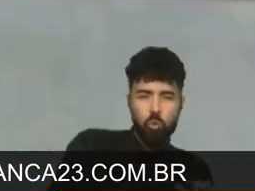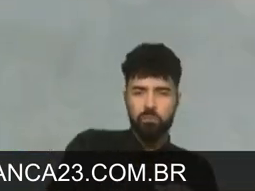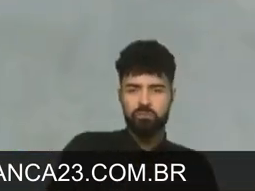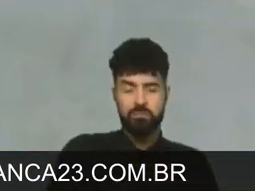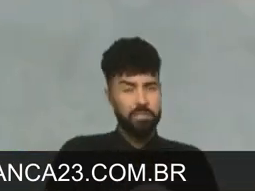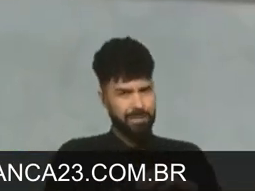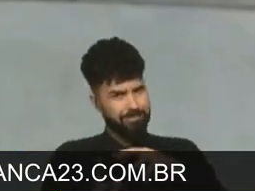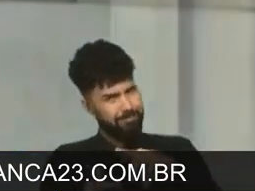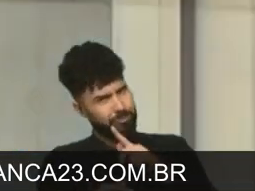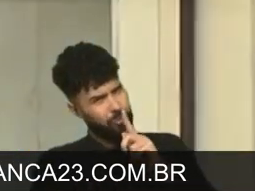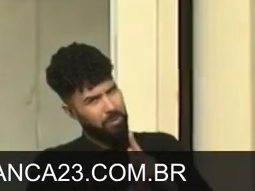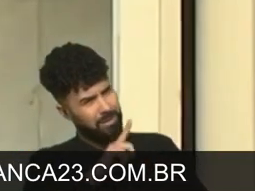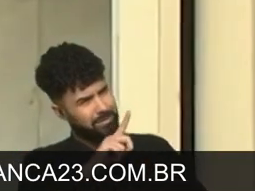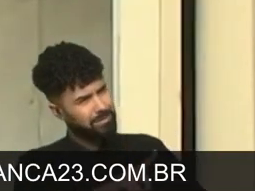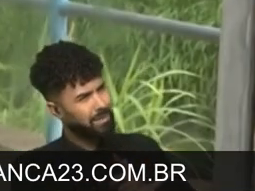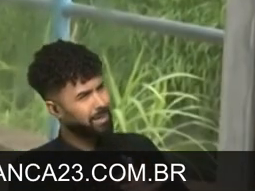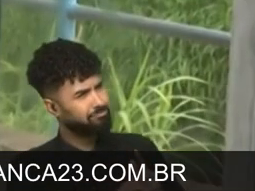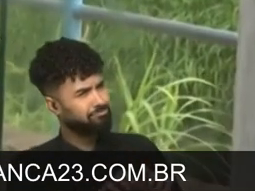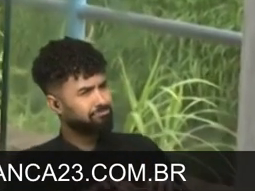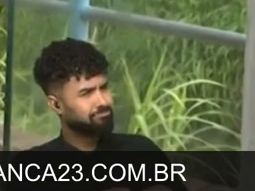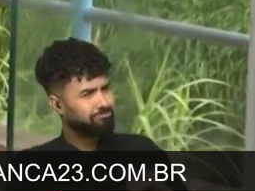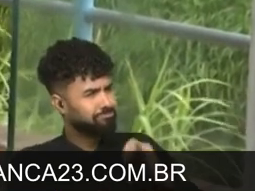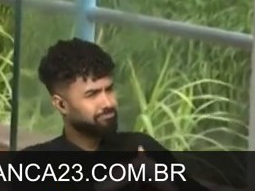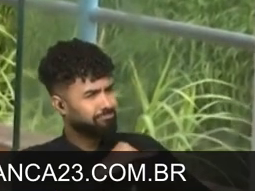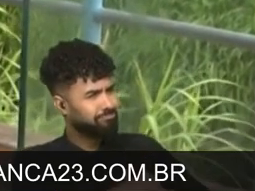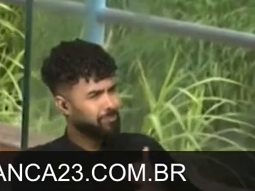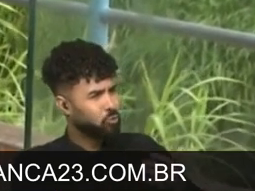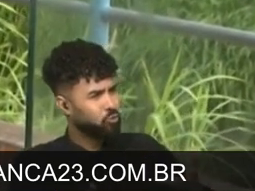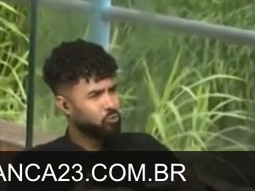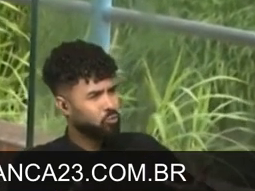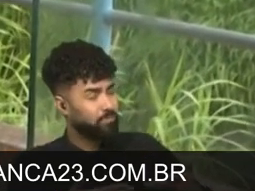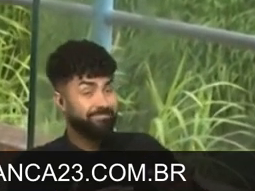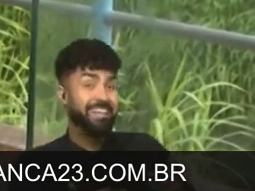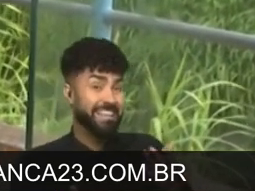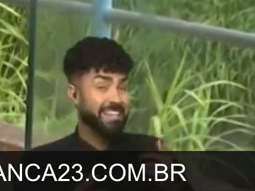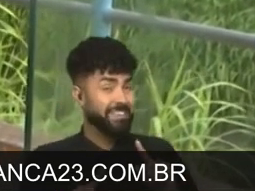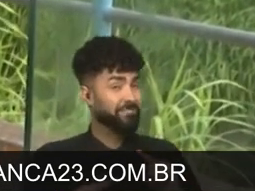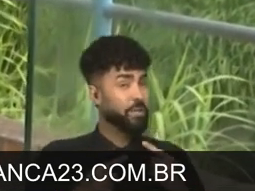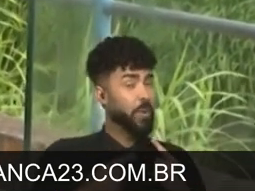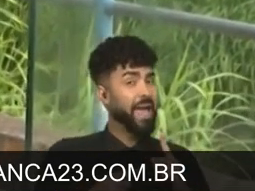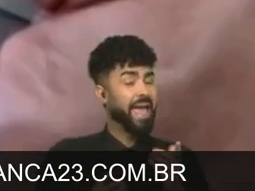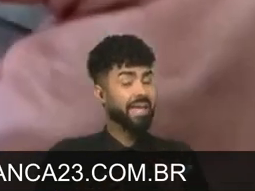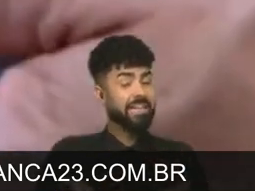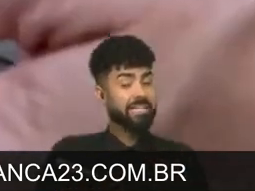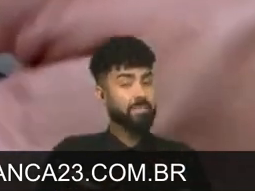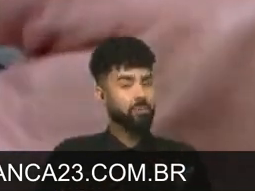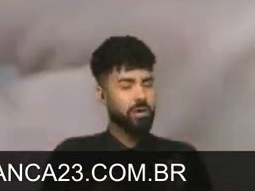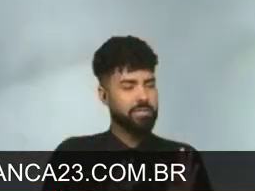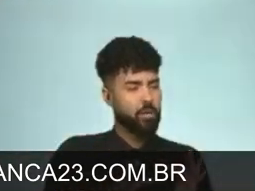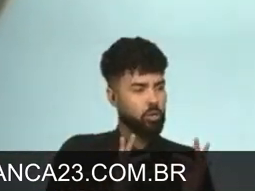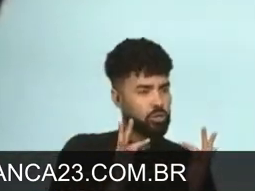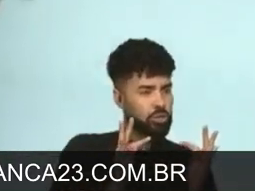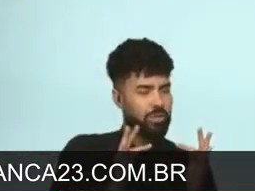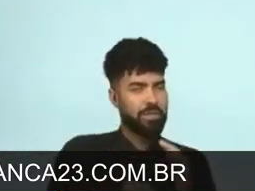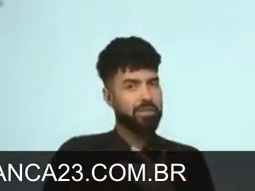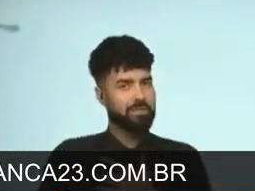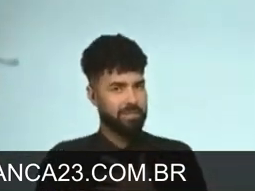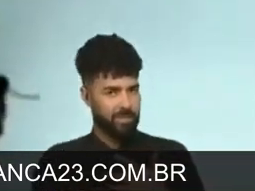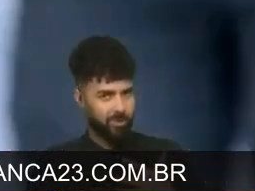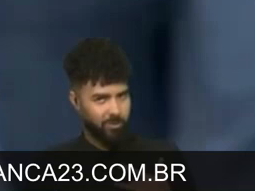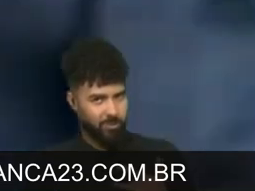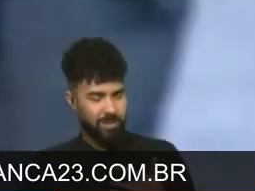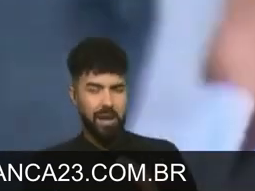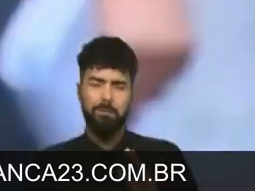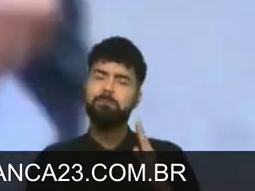altamente conectado, o desafio está em encontrar um equilíbrio entre tecnologia e saúde. Mas